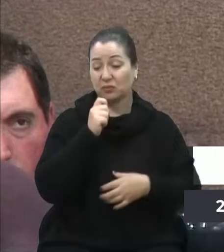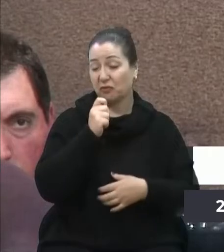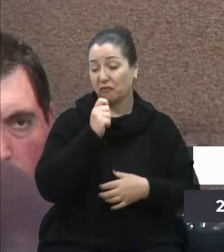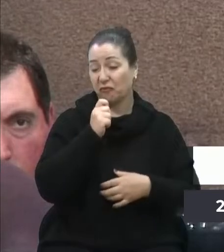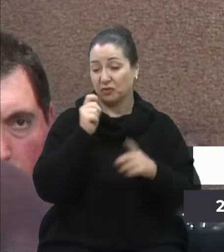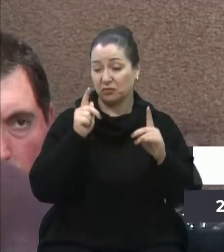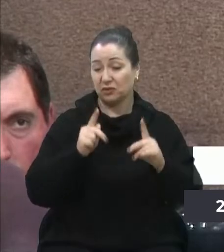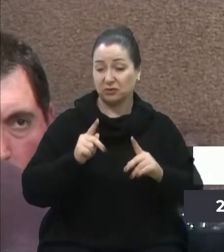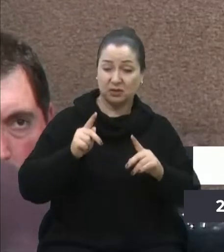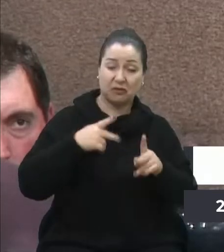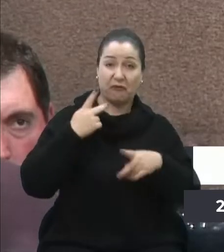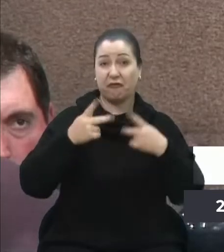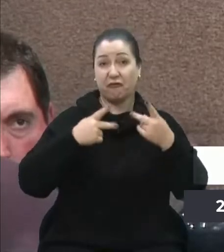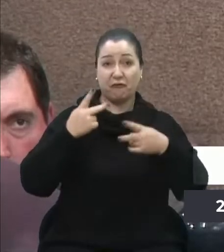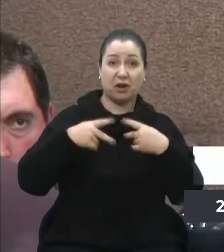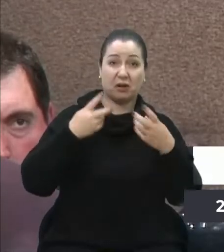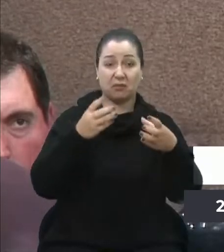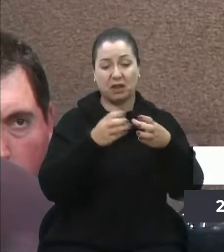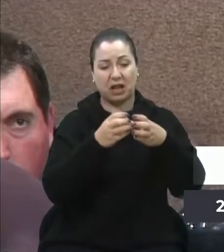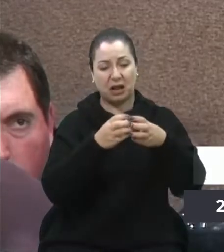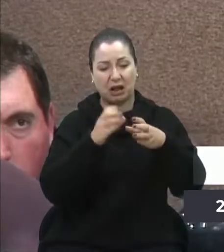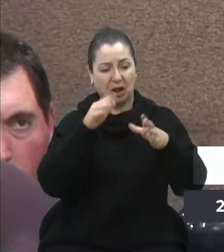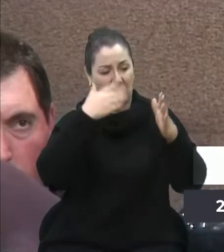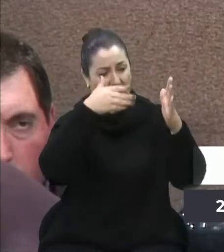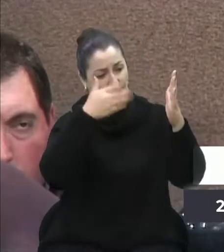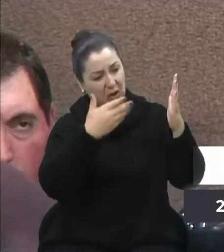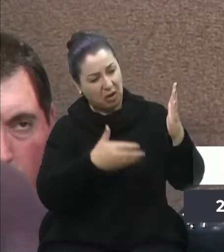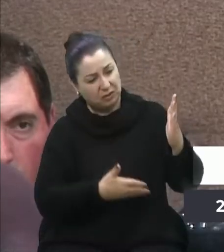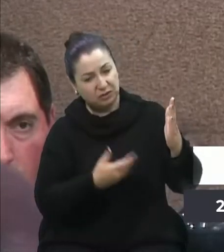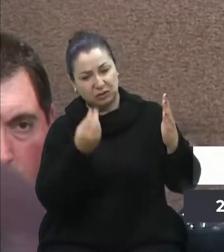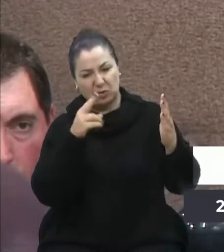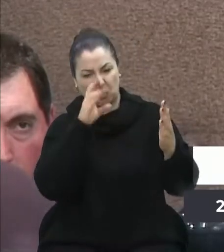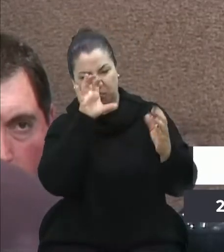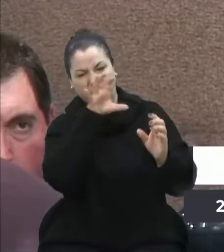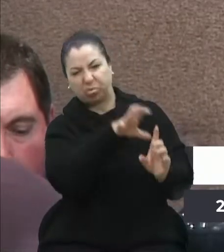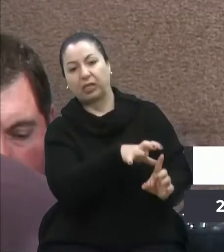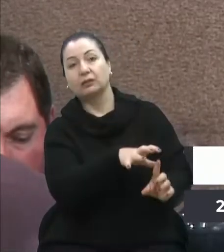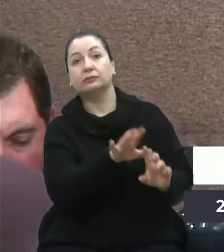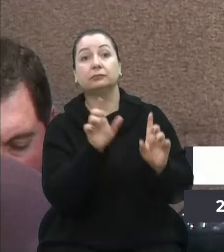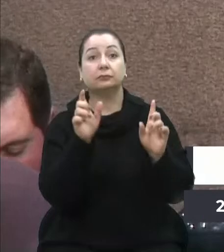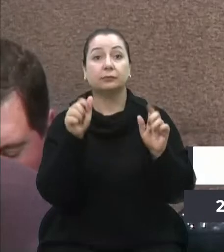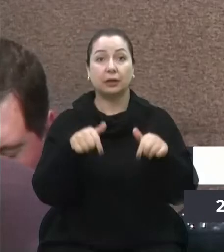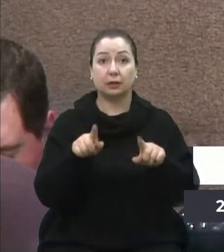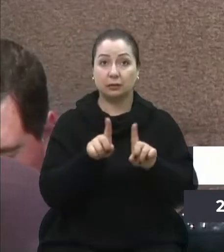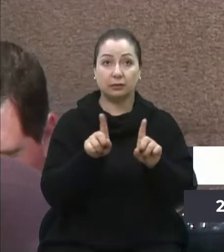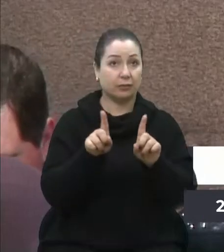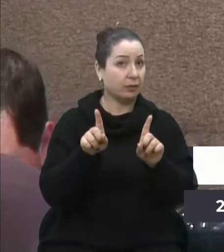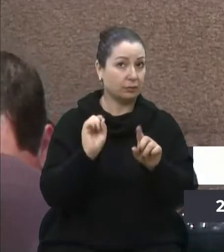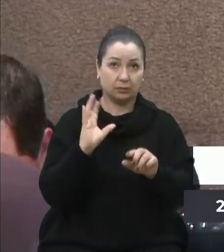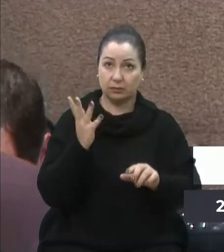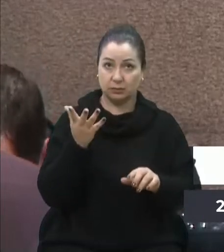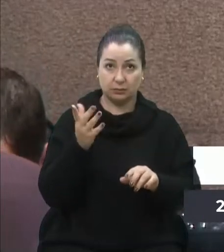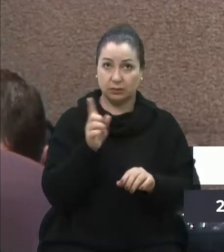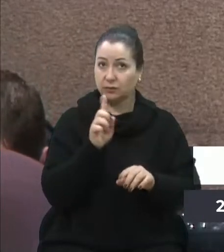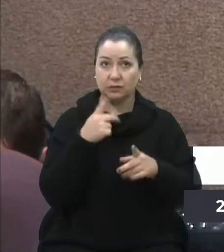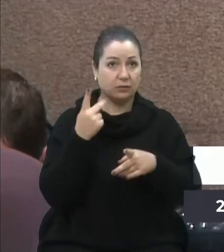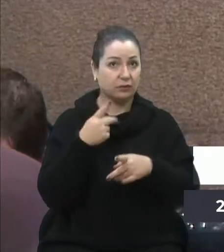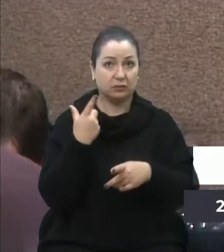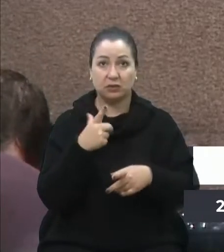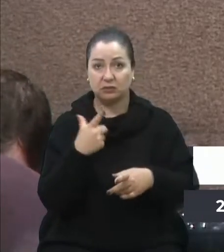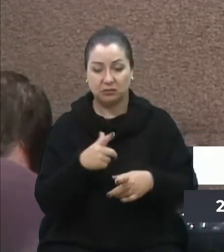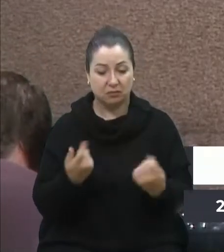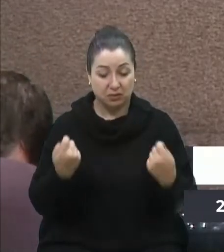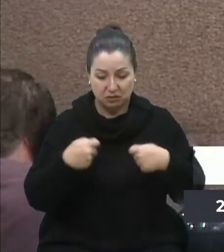pessoas vangloriando uma classe ou fazendo deméritos. E aqui não é a questão. Aqui ninguém está dizendo que não tem condições, que